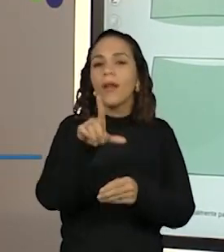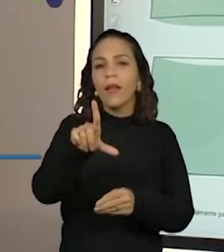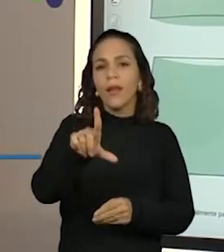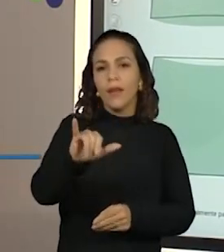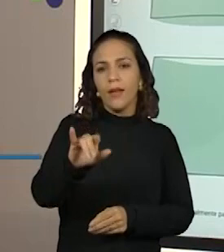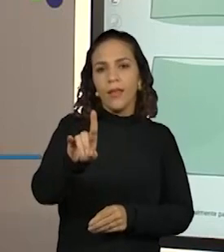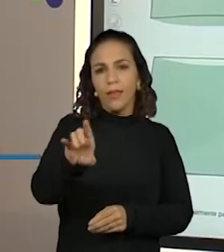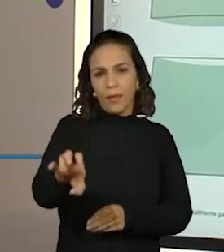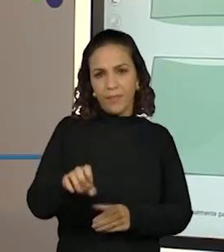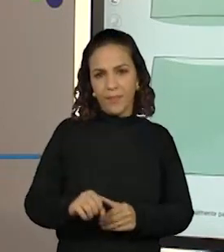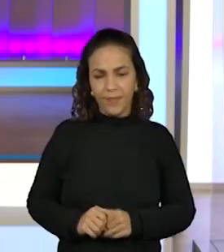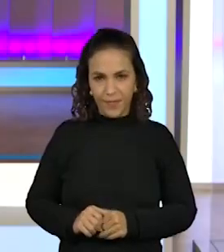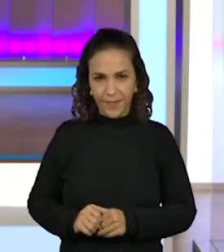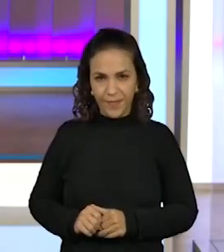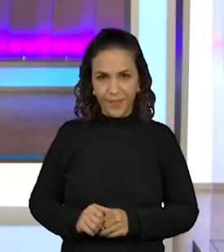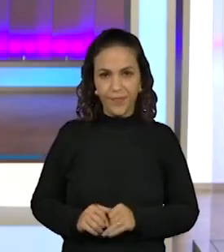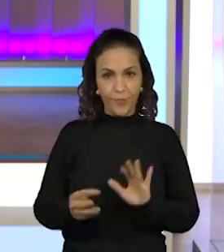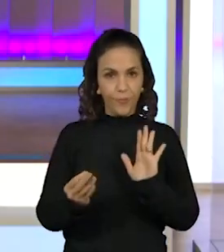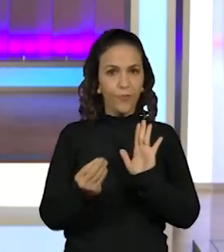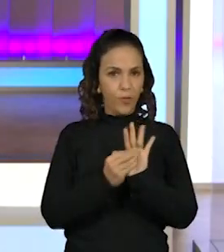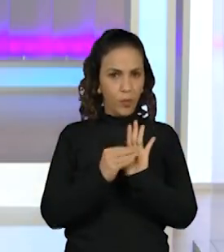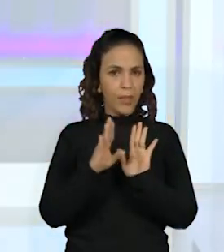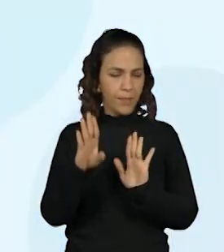registrar assim, manchete e lead.